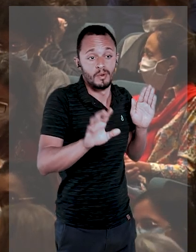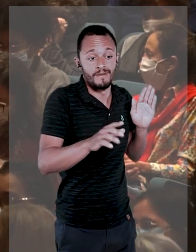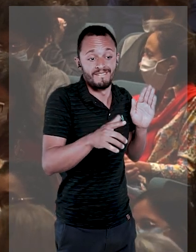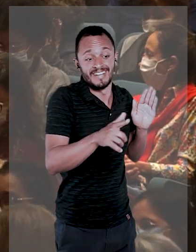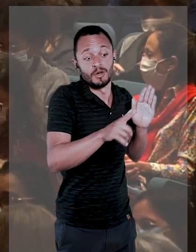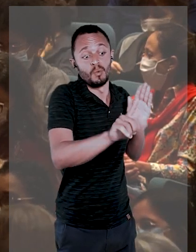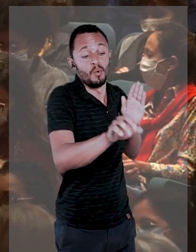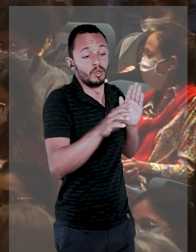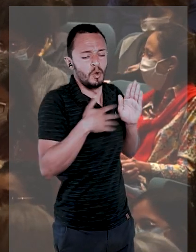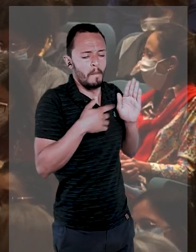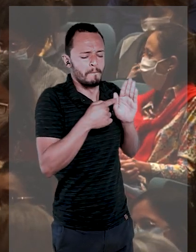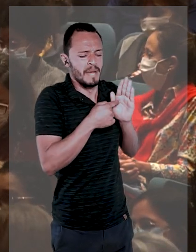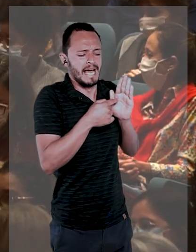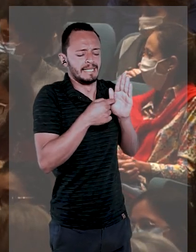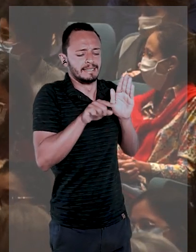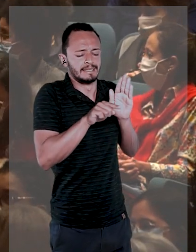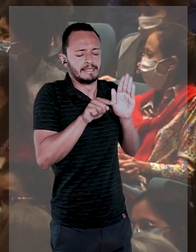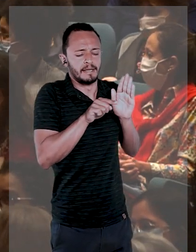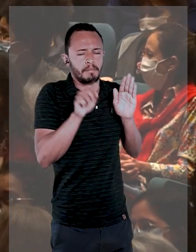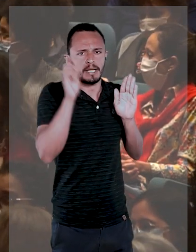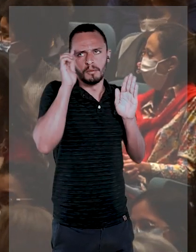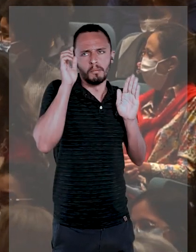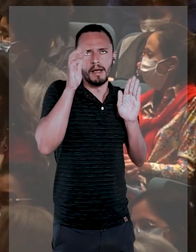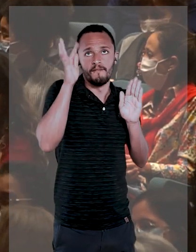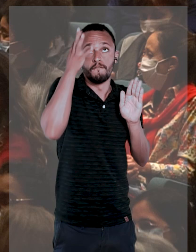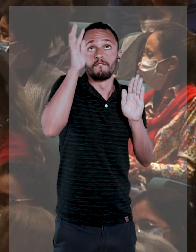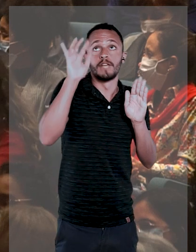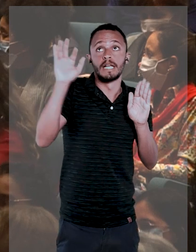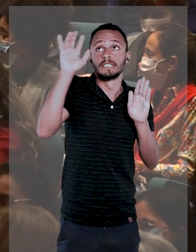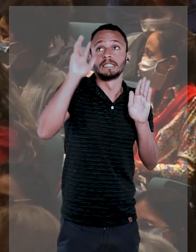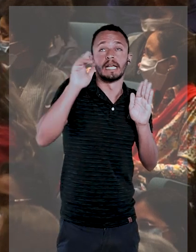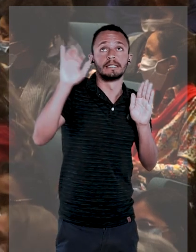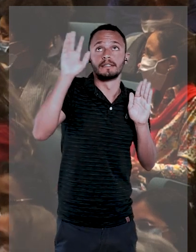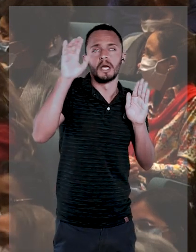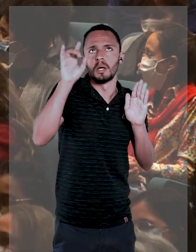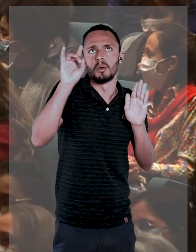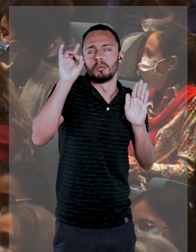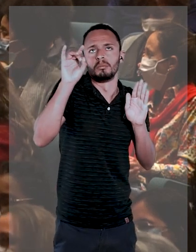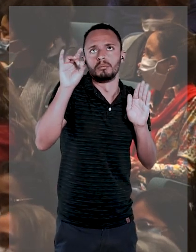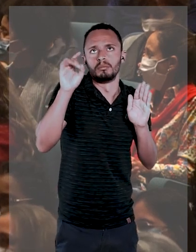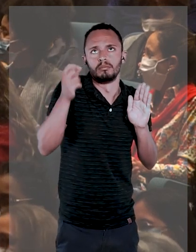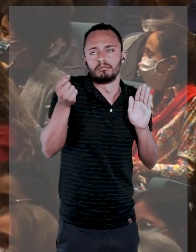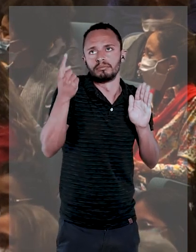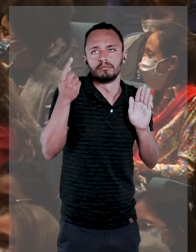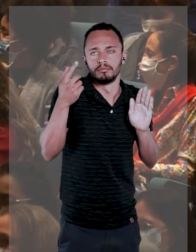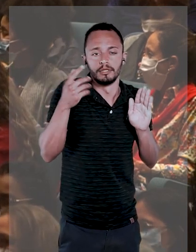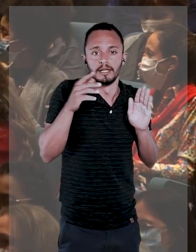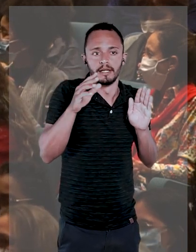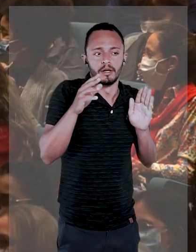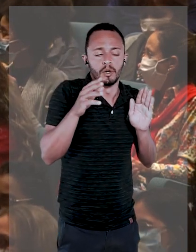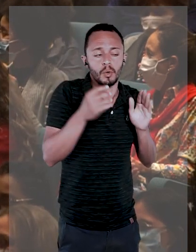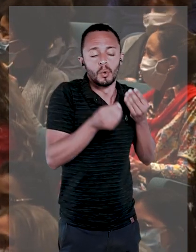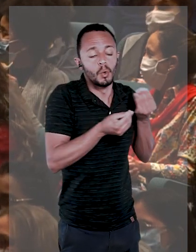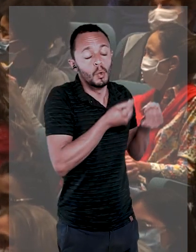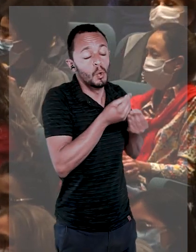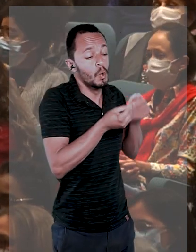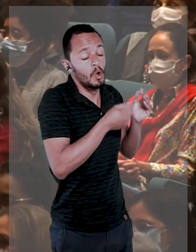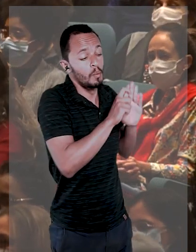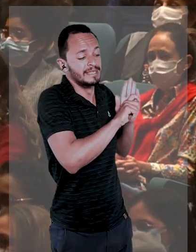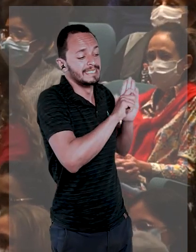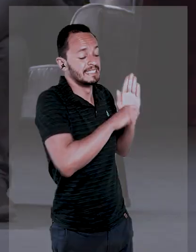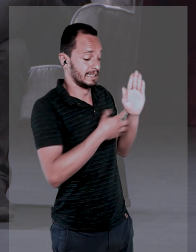outro, sem existir uma fetichização do exótico, algo nesse sentido.